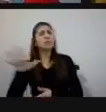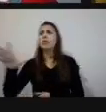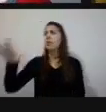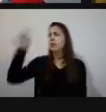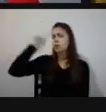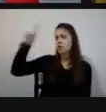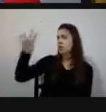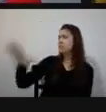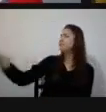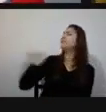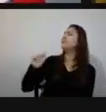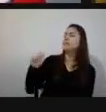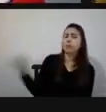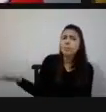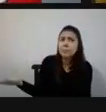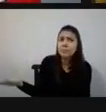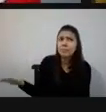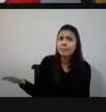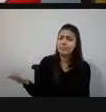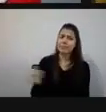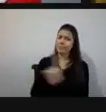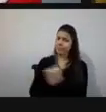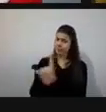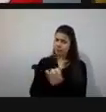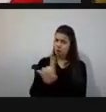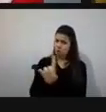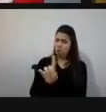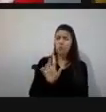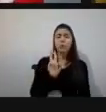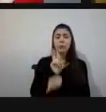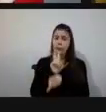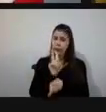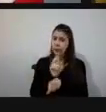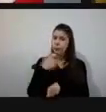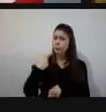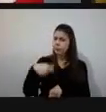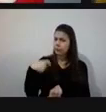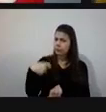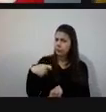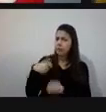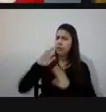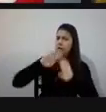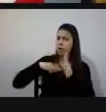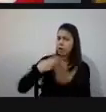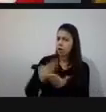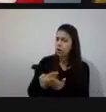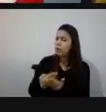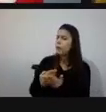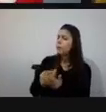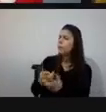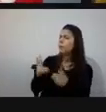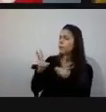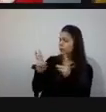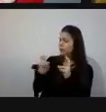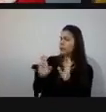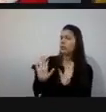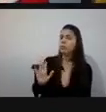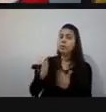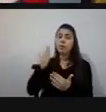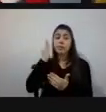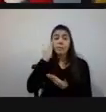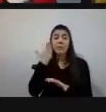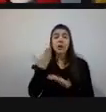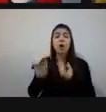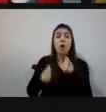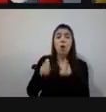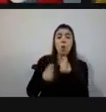né? Então, esse cuidado tem que ser tomado pela escola, né? E tem que ser também proposto agora nas aulas online, professores e educadores